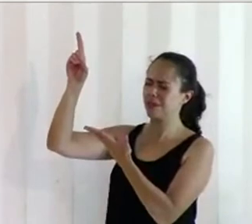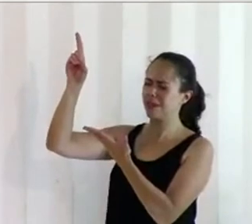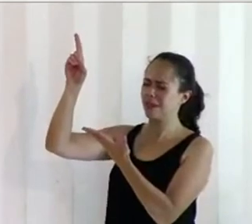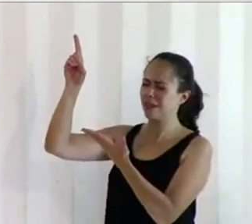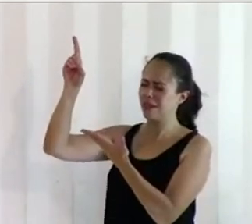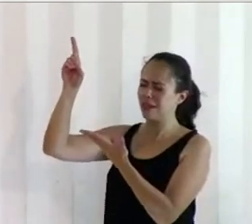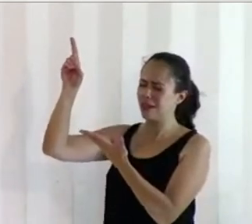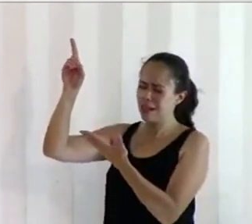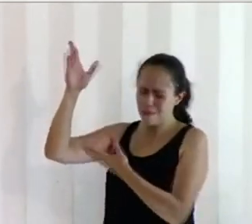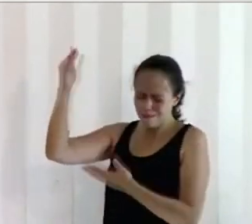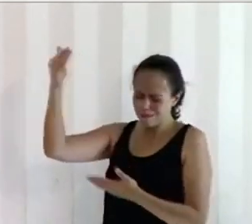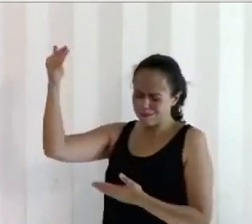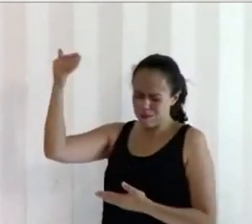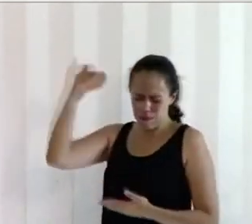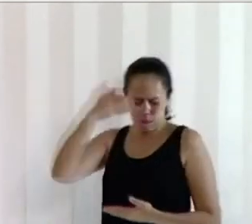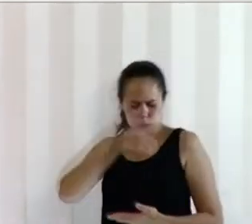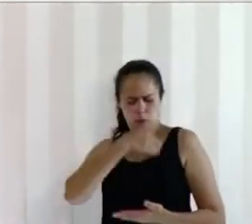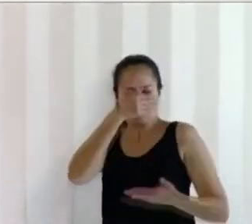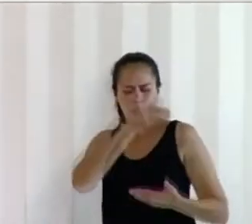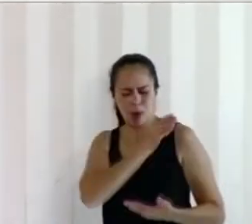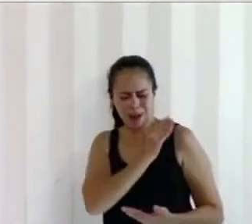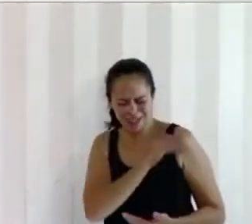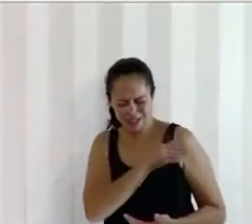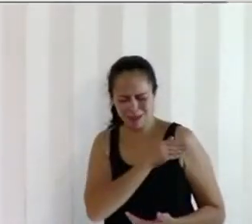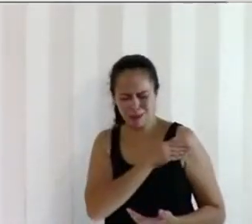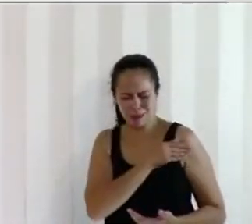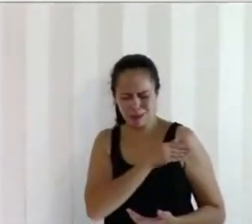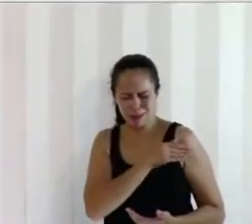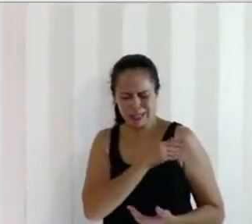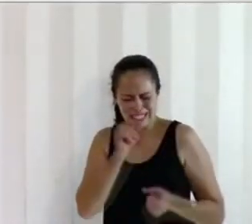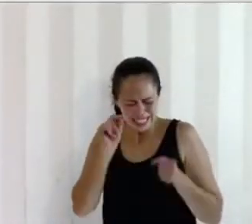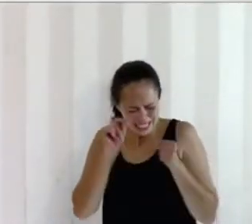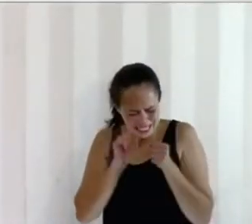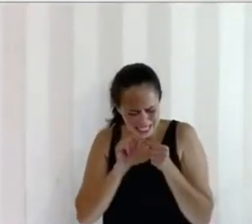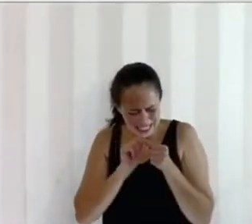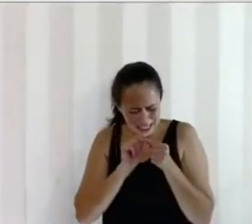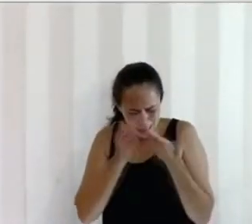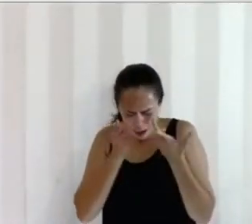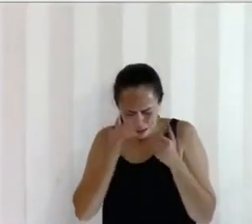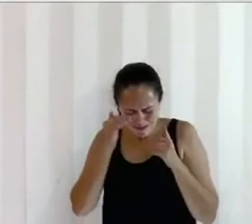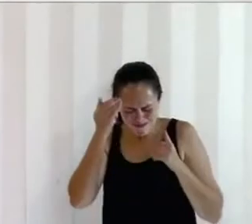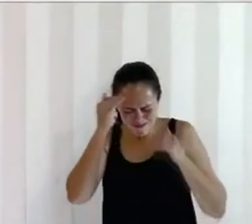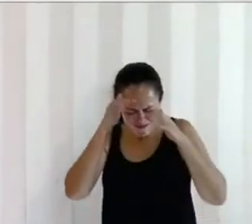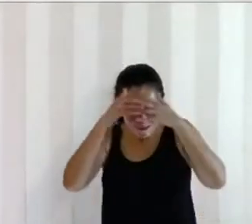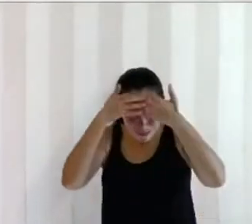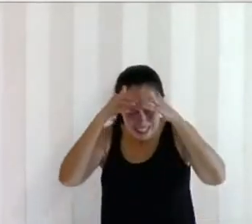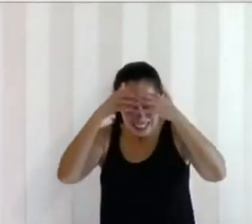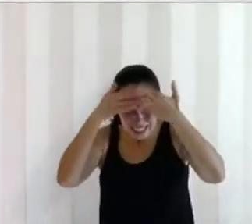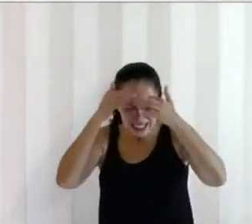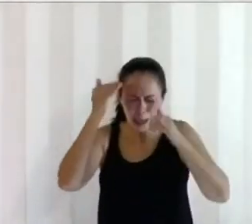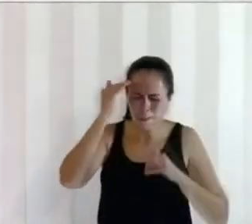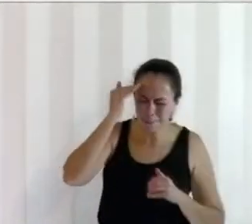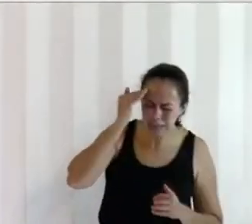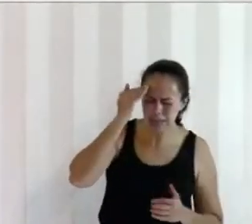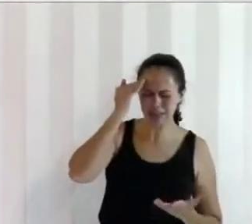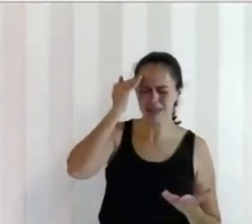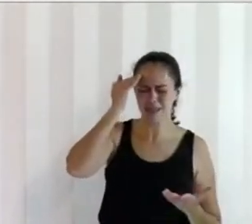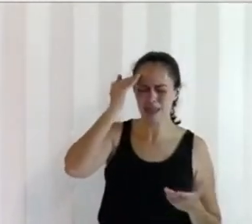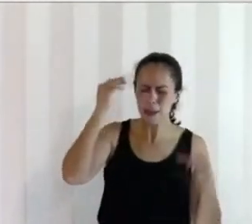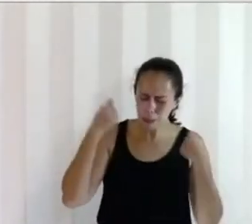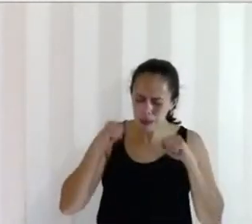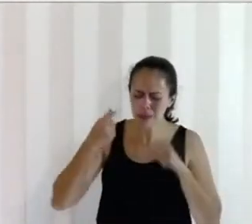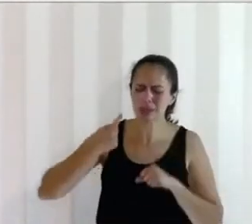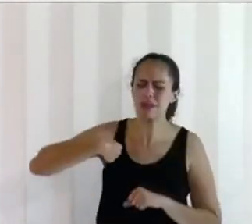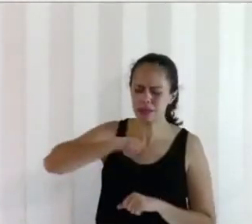a gente pensar até nas nossas práticas, faz a gente pensar se nós conhecemos os